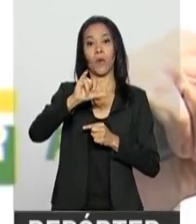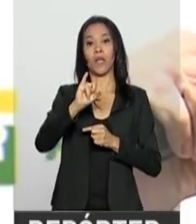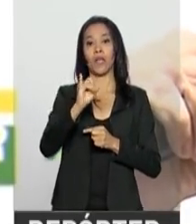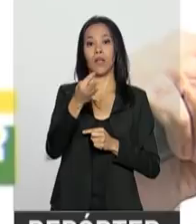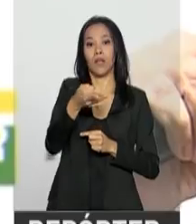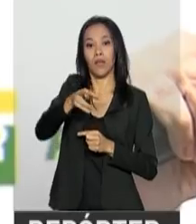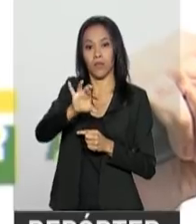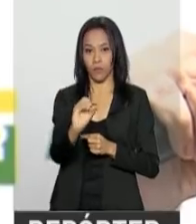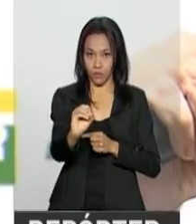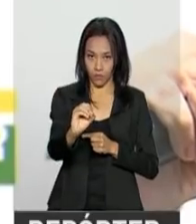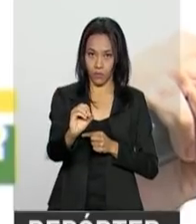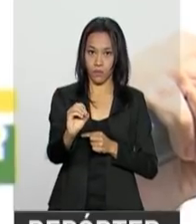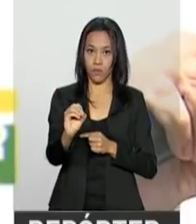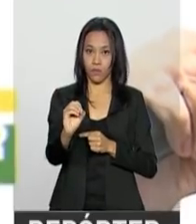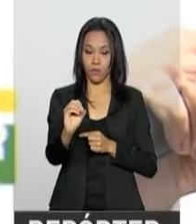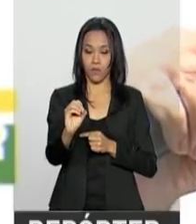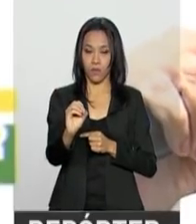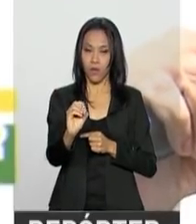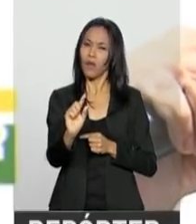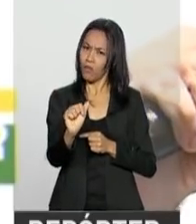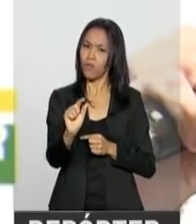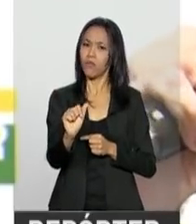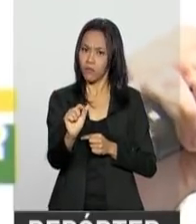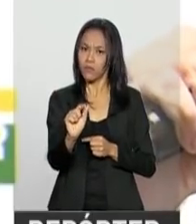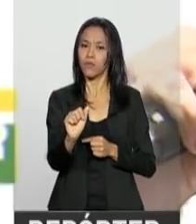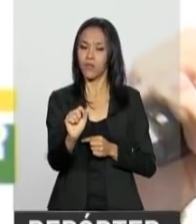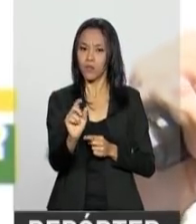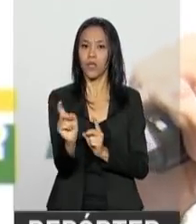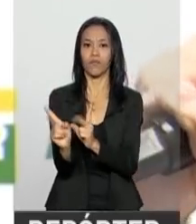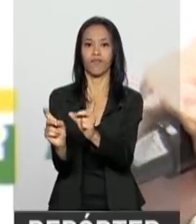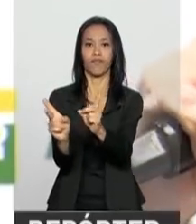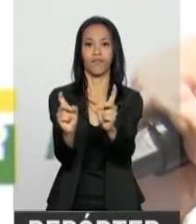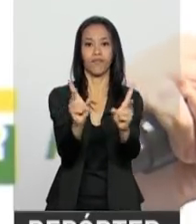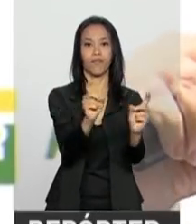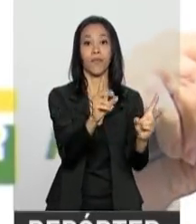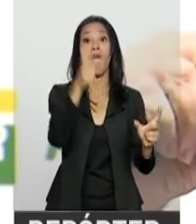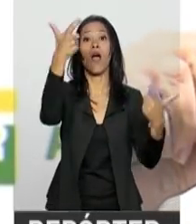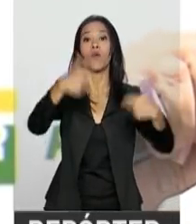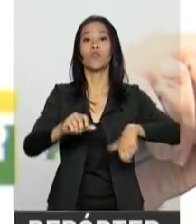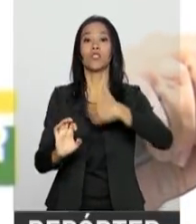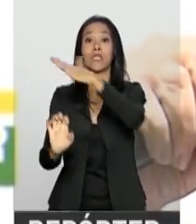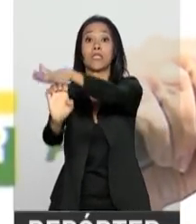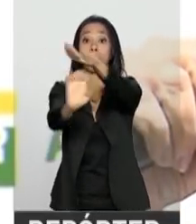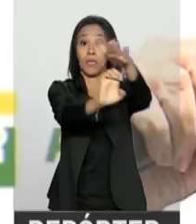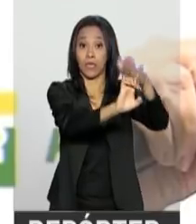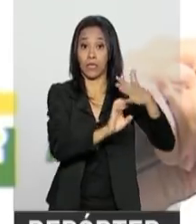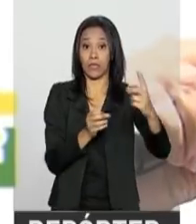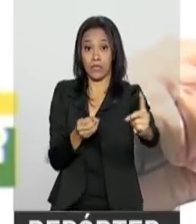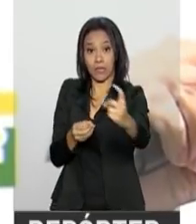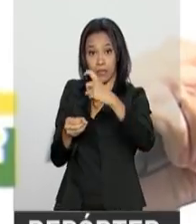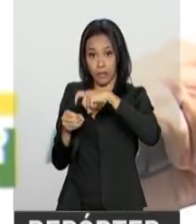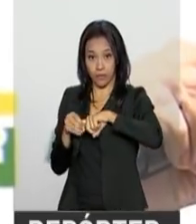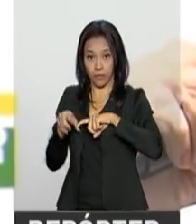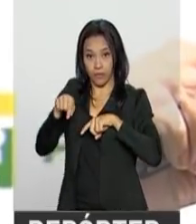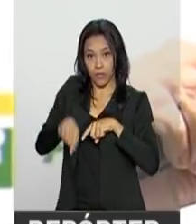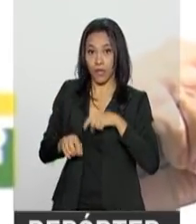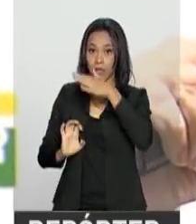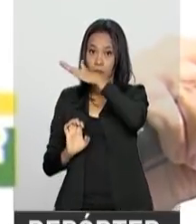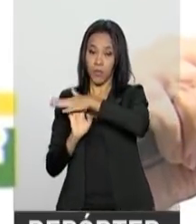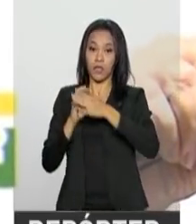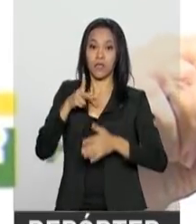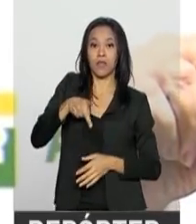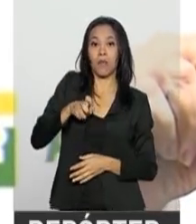litro. O valor médio do diesel comercializado nas refinarias da Petrobras. O que